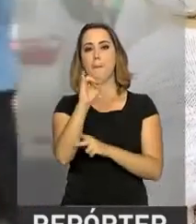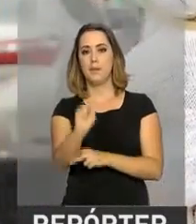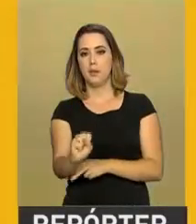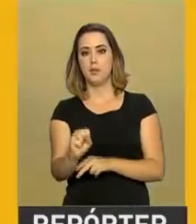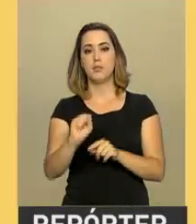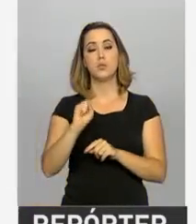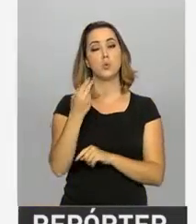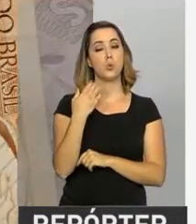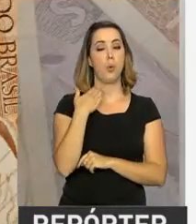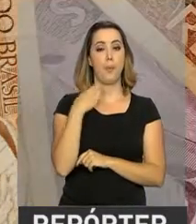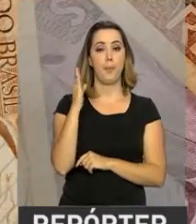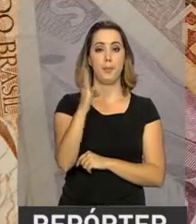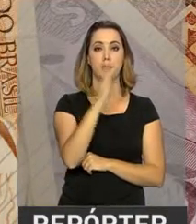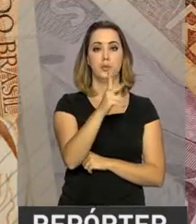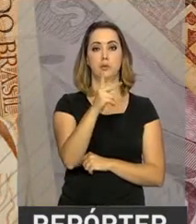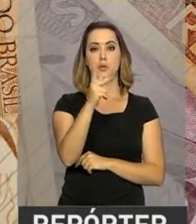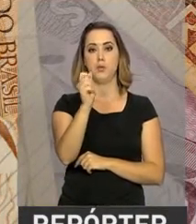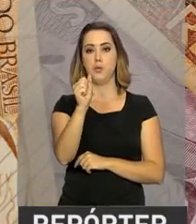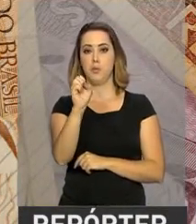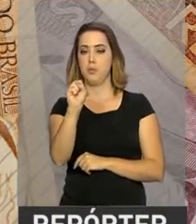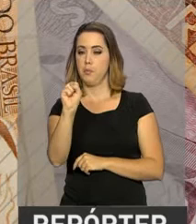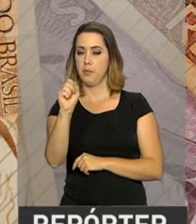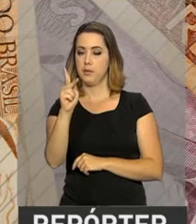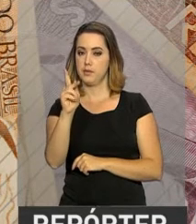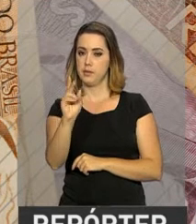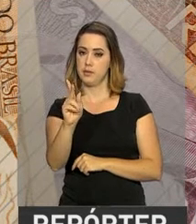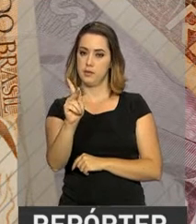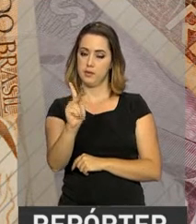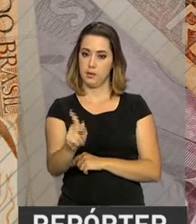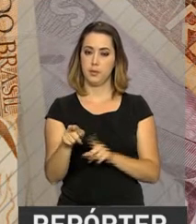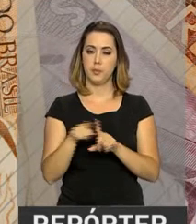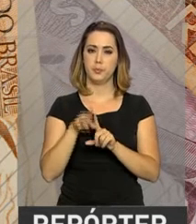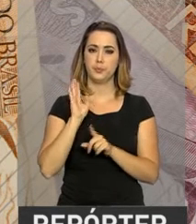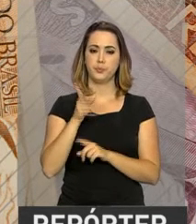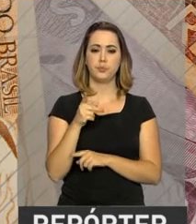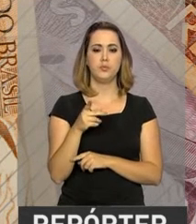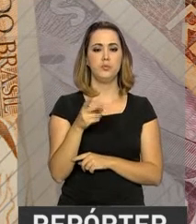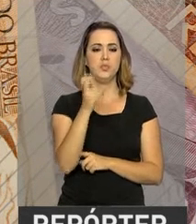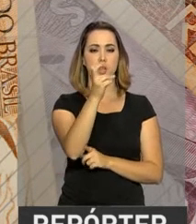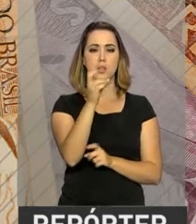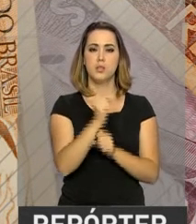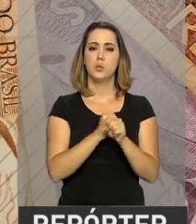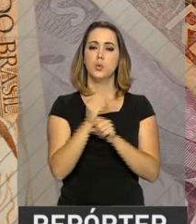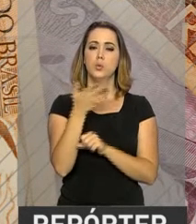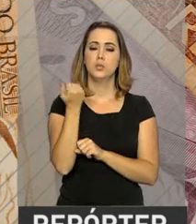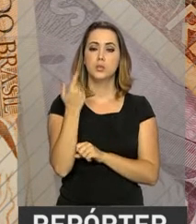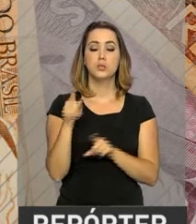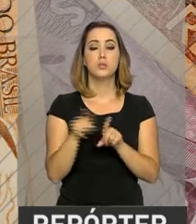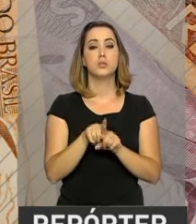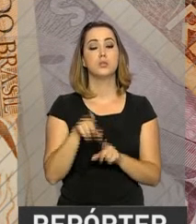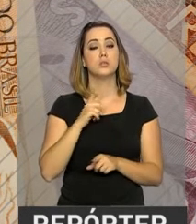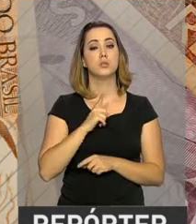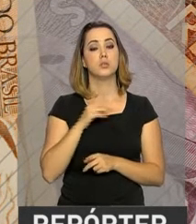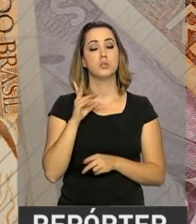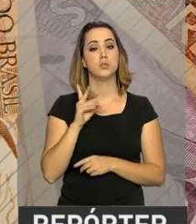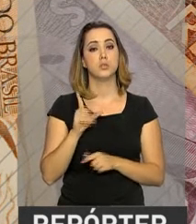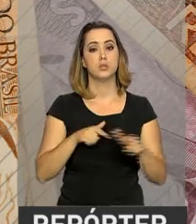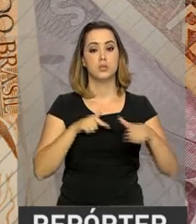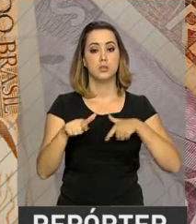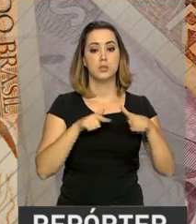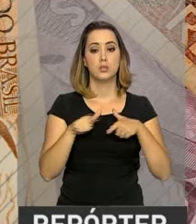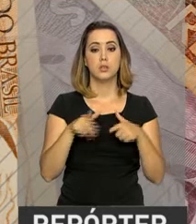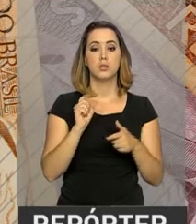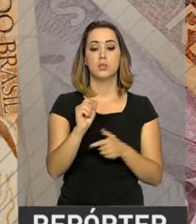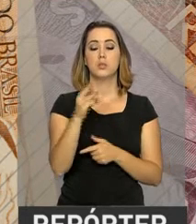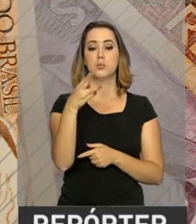do pasep o abono salarial está disponível para quem tem inscrição no pis/pasep há pelo menos cinco anos tenha trabalhado com carteira assinada por pelo